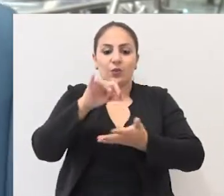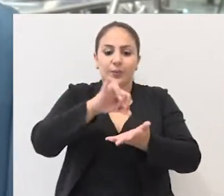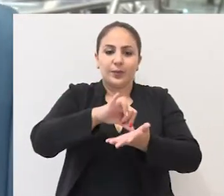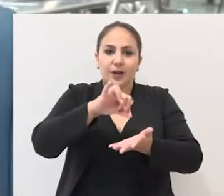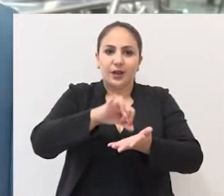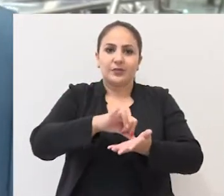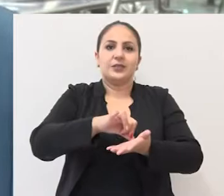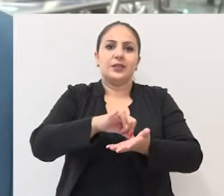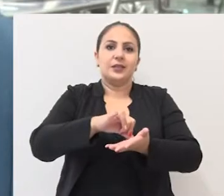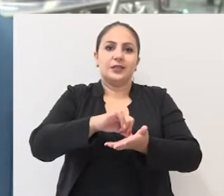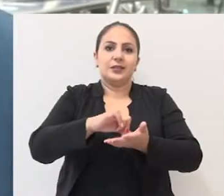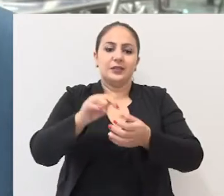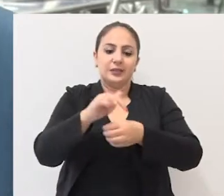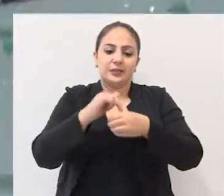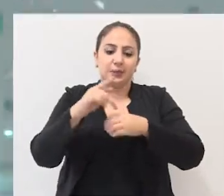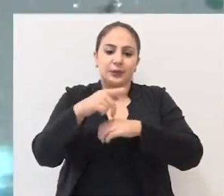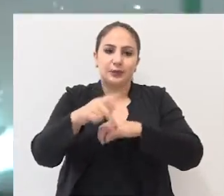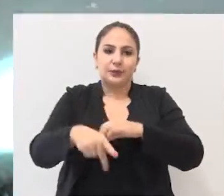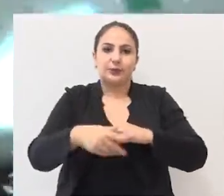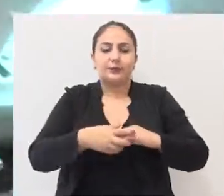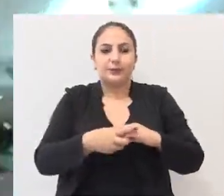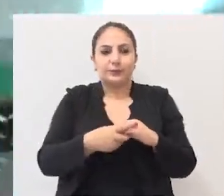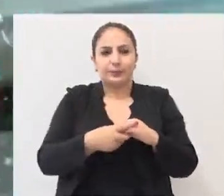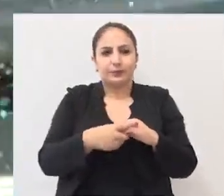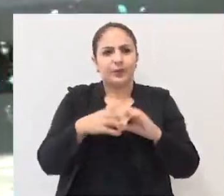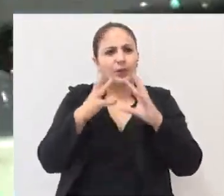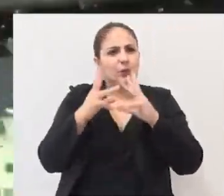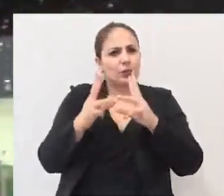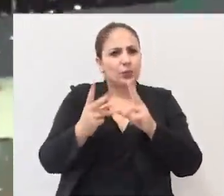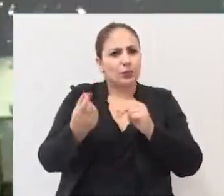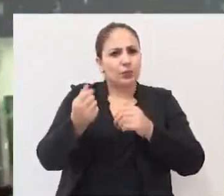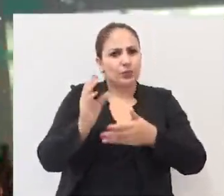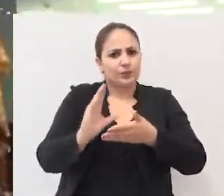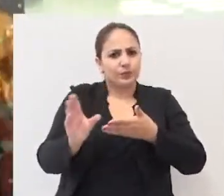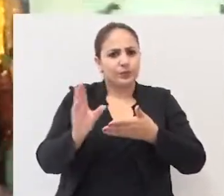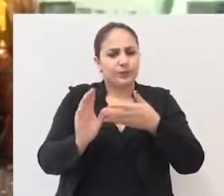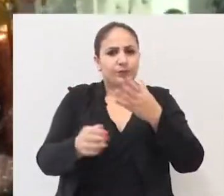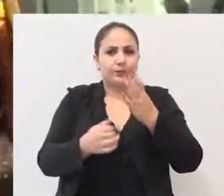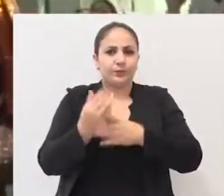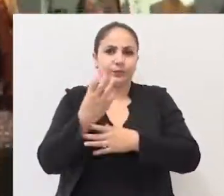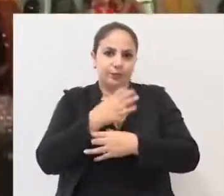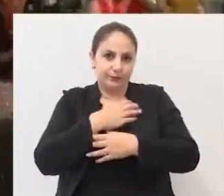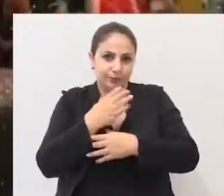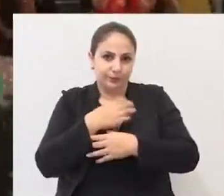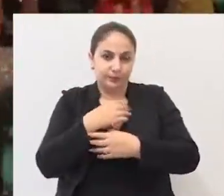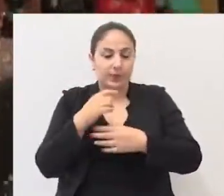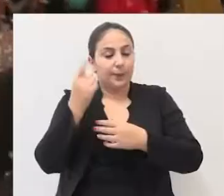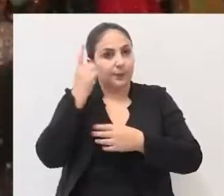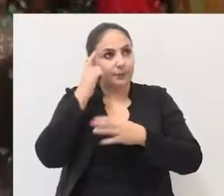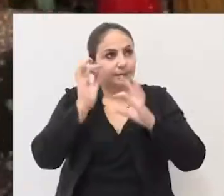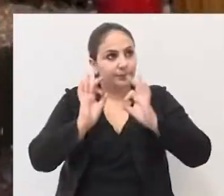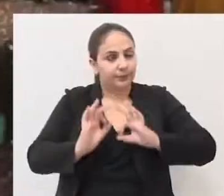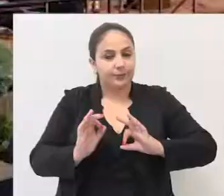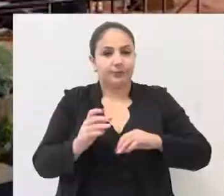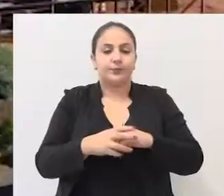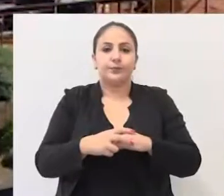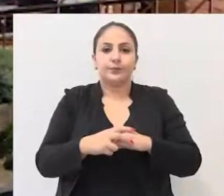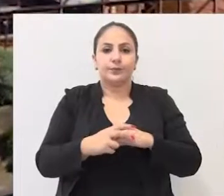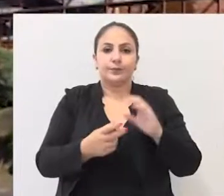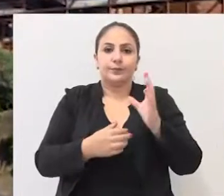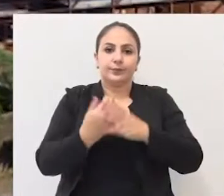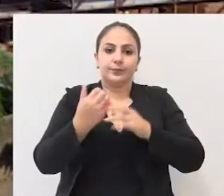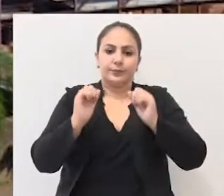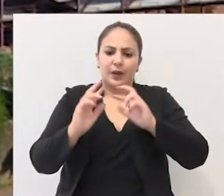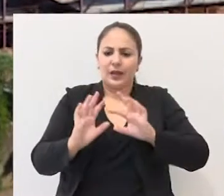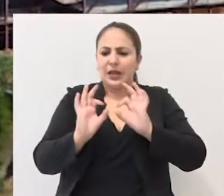praça moderna da cidade de Passo Fundo. Para todo esse investimento tomar forma, foi preciso planejamento,